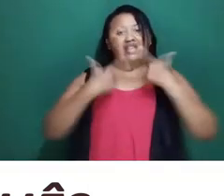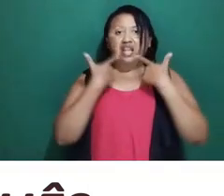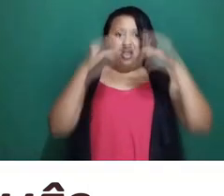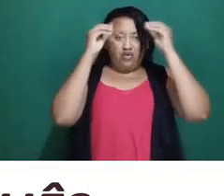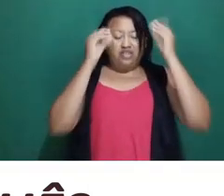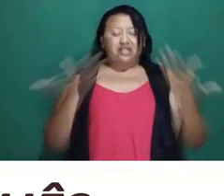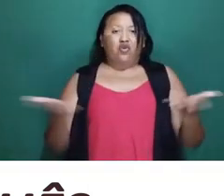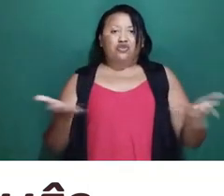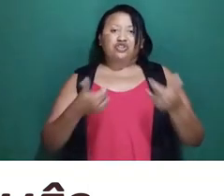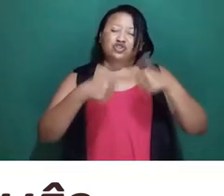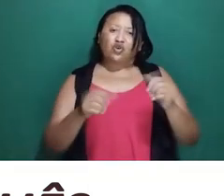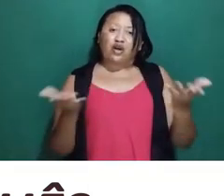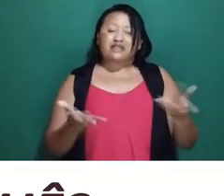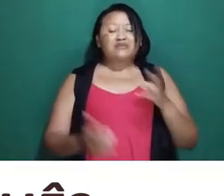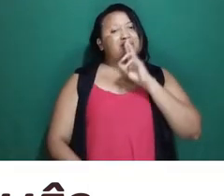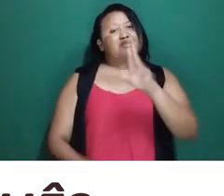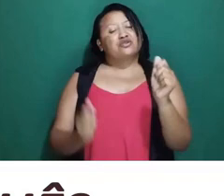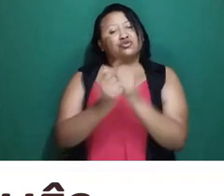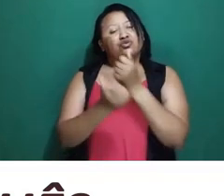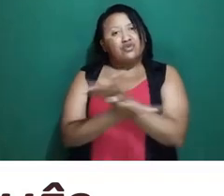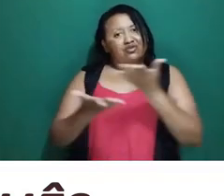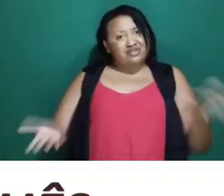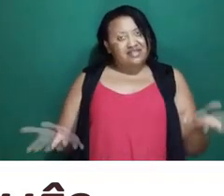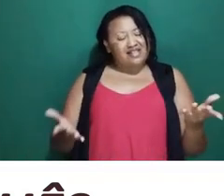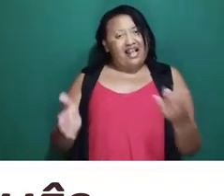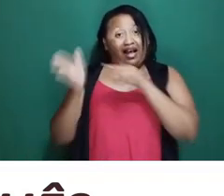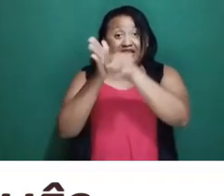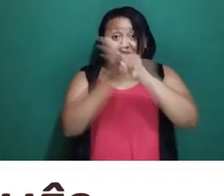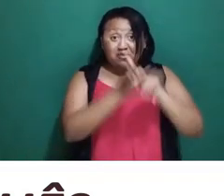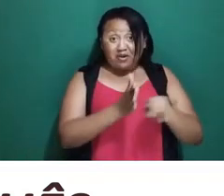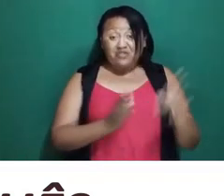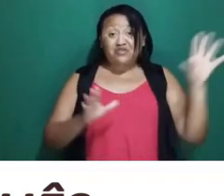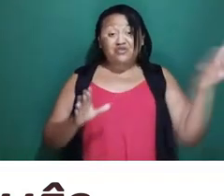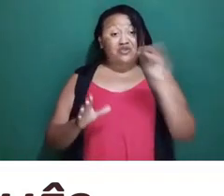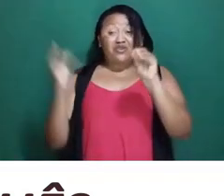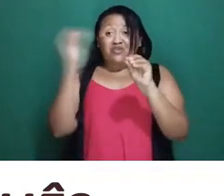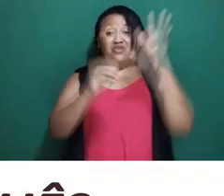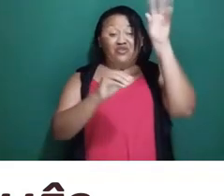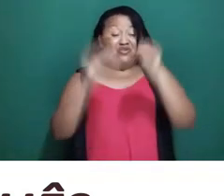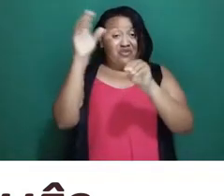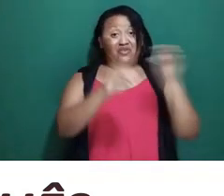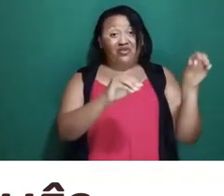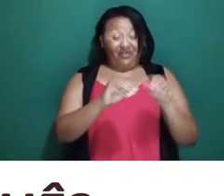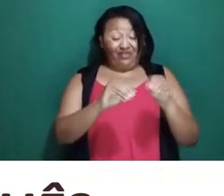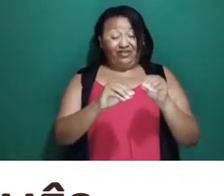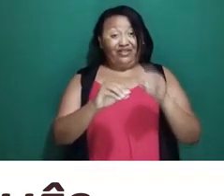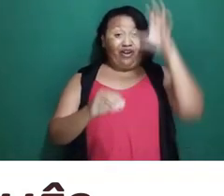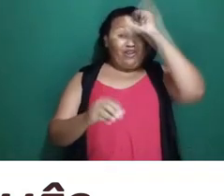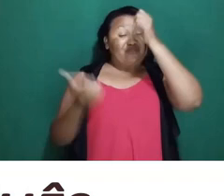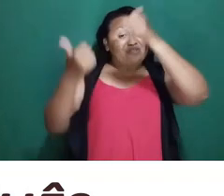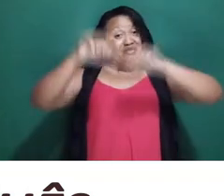eu tô aqui para comentar para responder com vocês as questões foram aplicadas no simulado presencial vamos